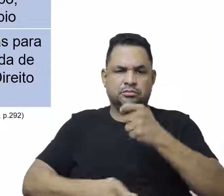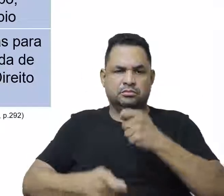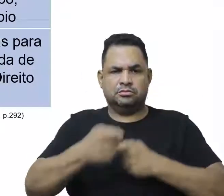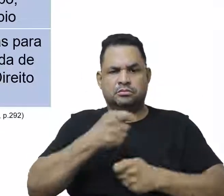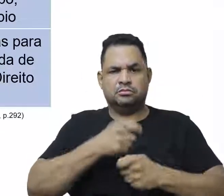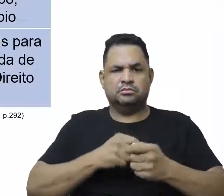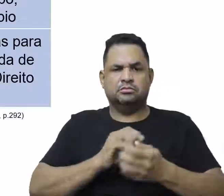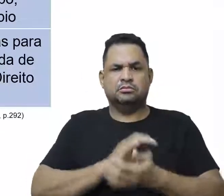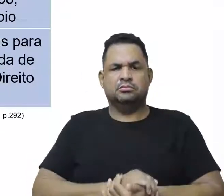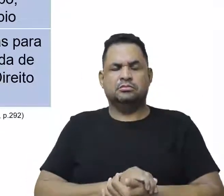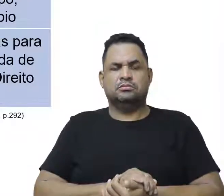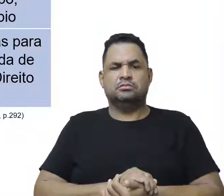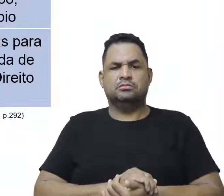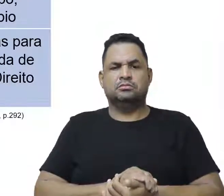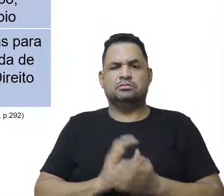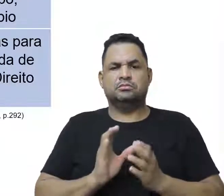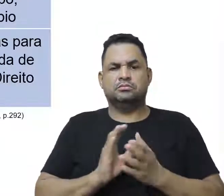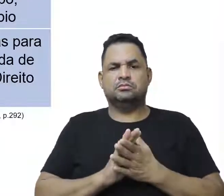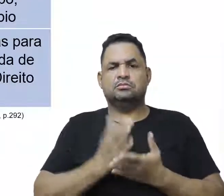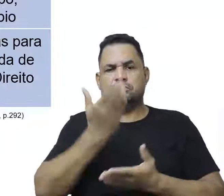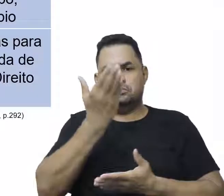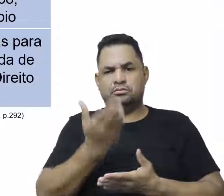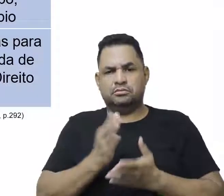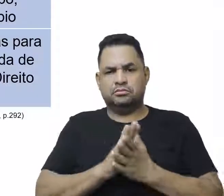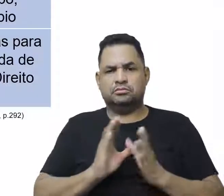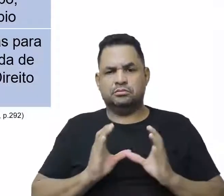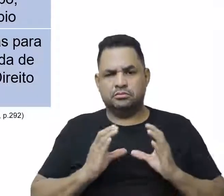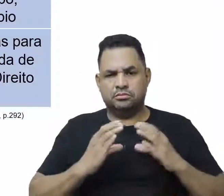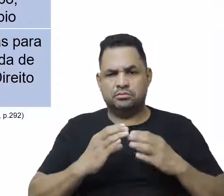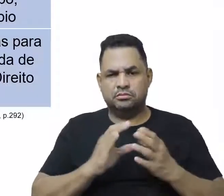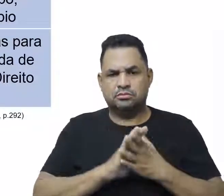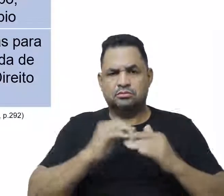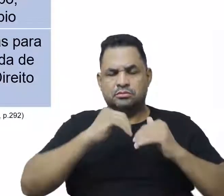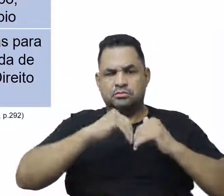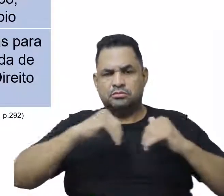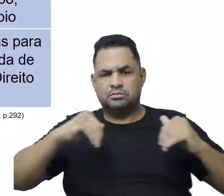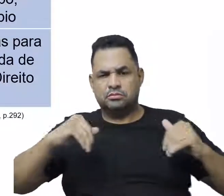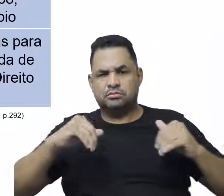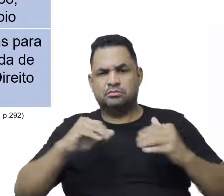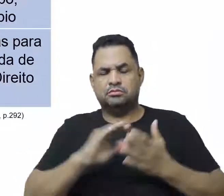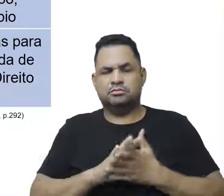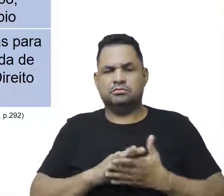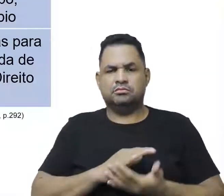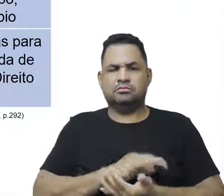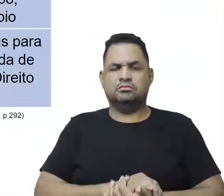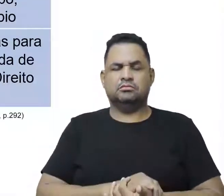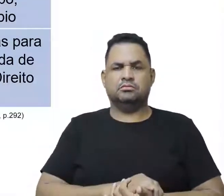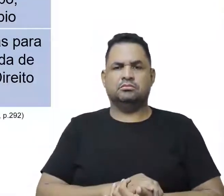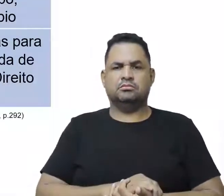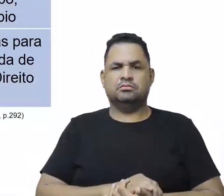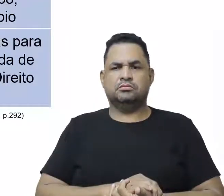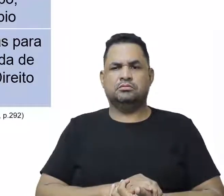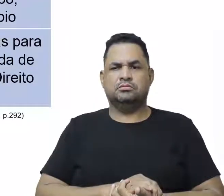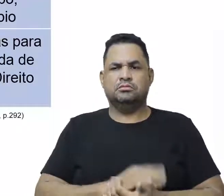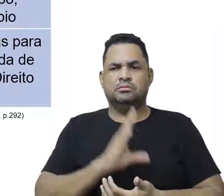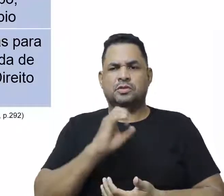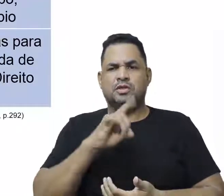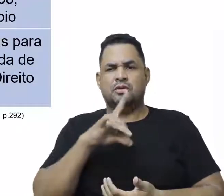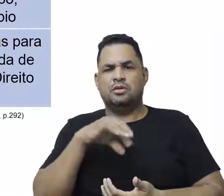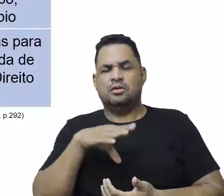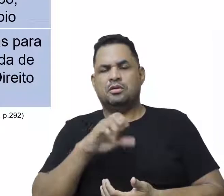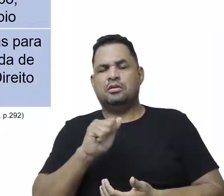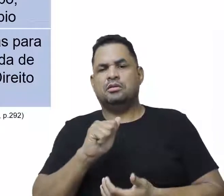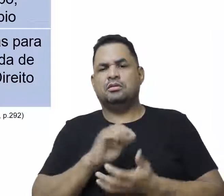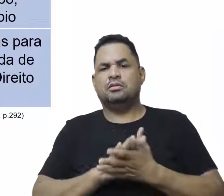na solidariedade mecânica os grupos são isolados autárquicos e autossuficiente na orgânica né